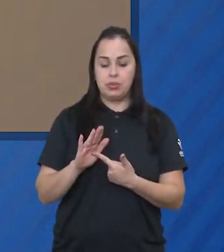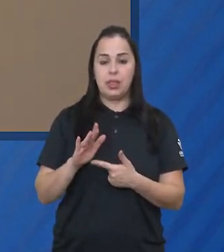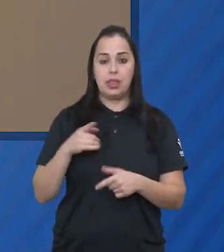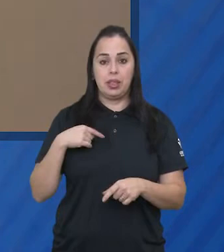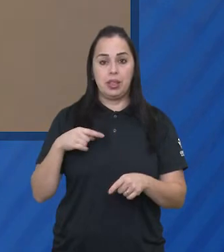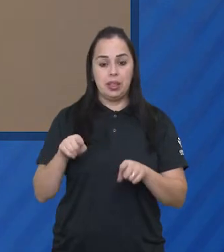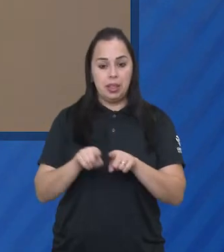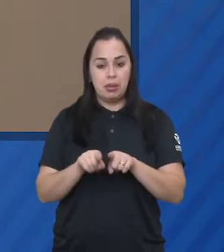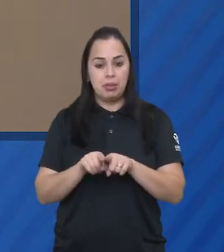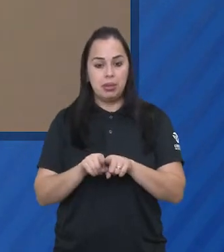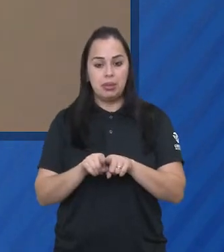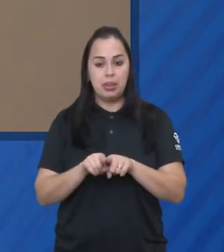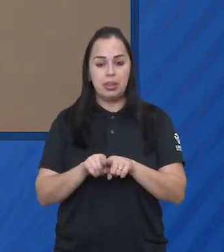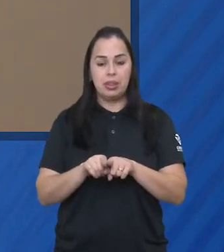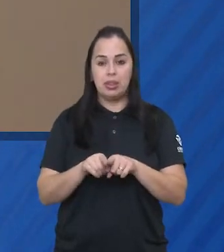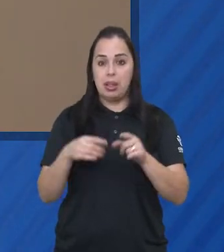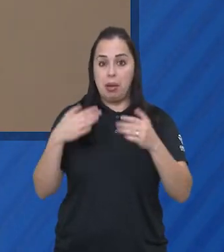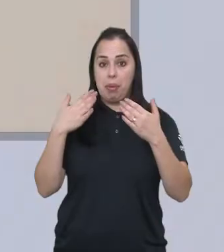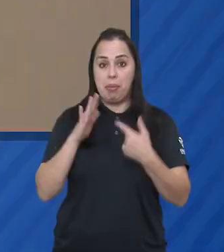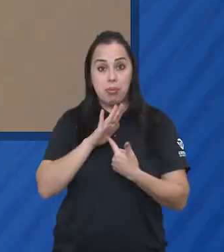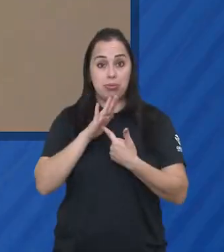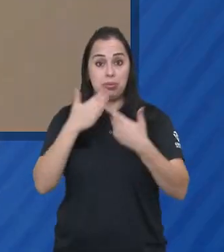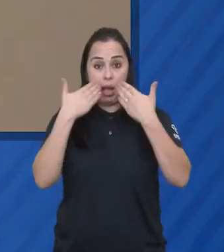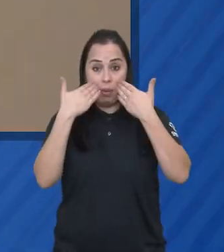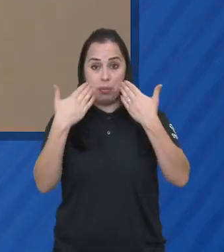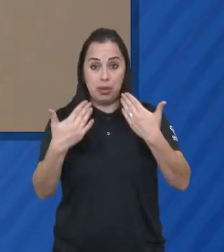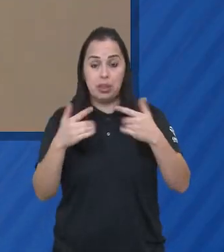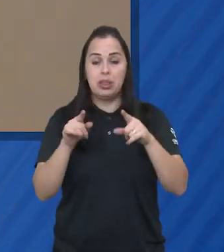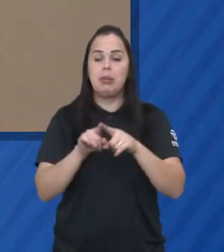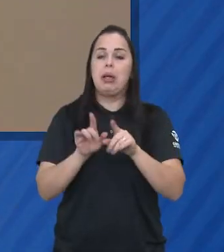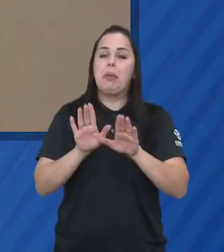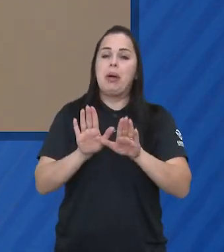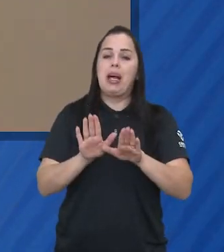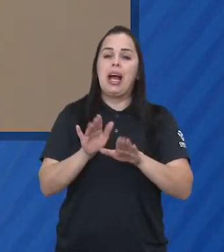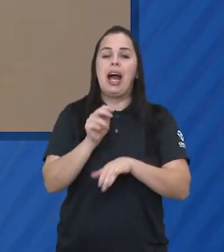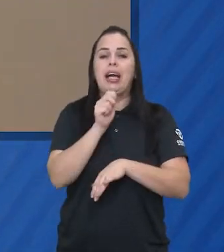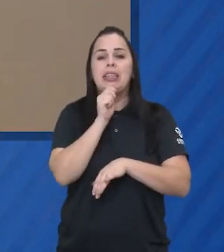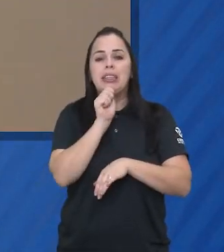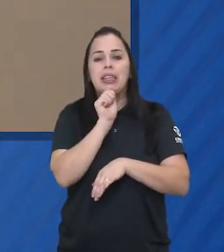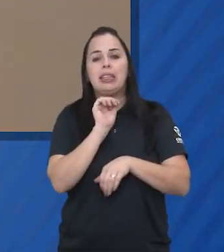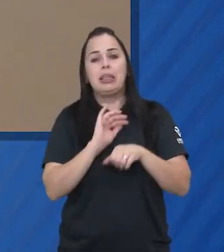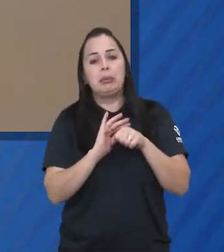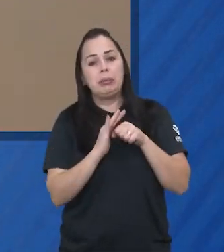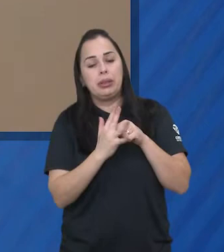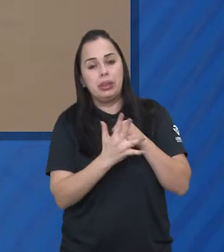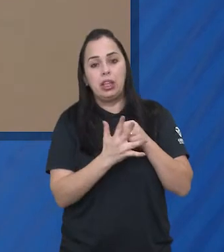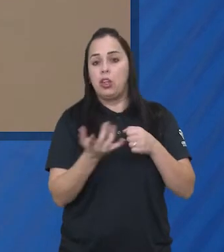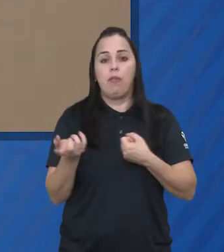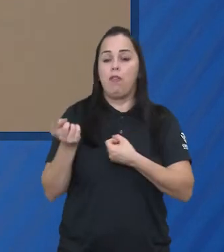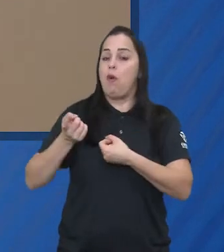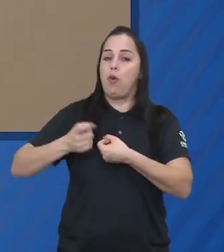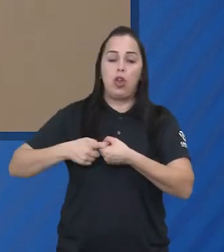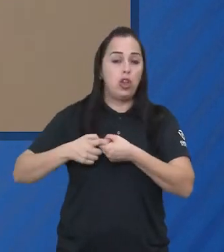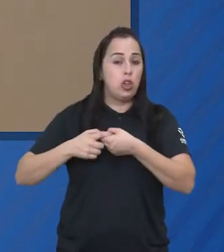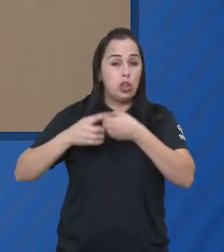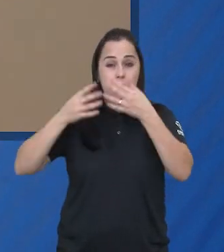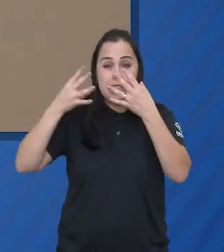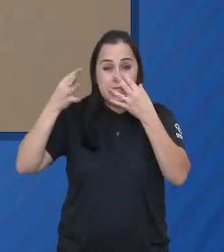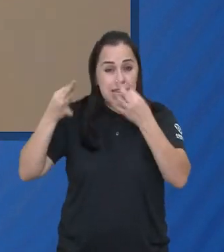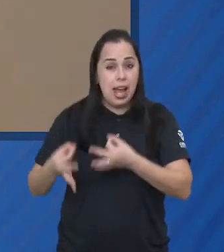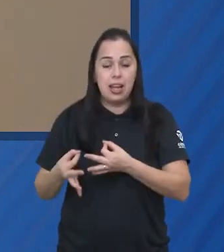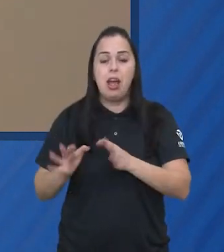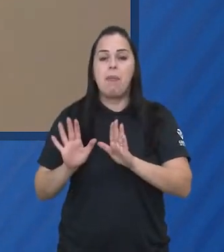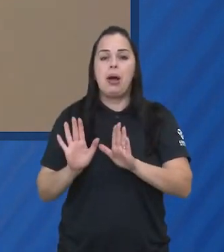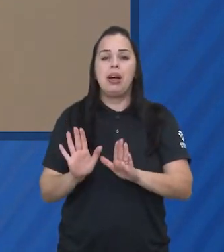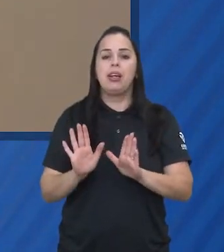mais próximo do grande público. Ainda há um resquício, né, de pandemia, a gente não está totalmente livre, ainda tem,